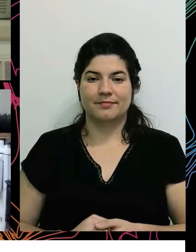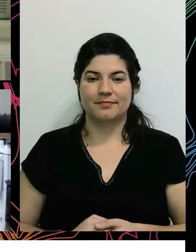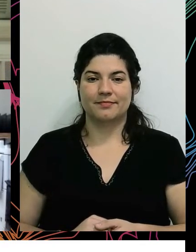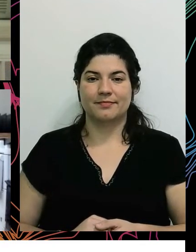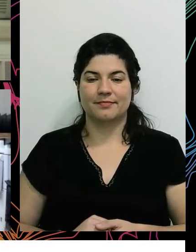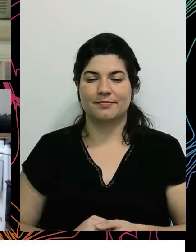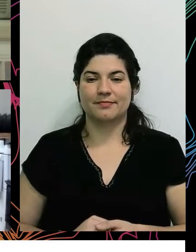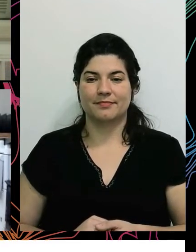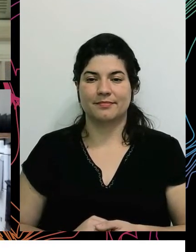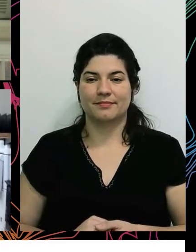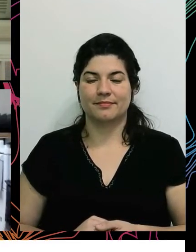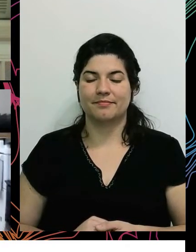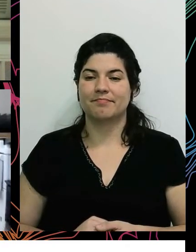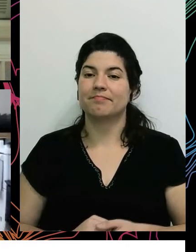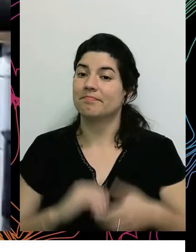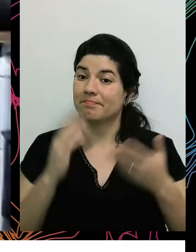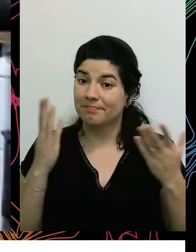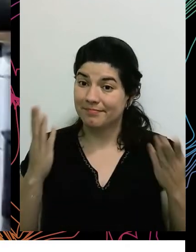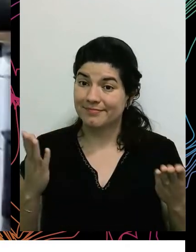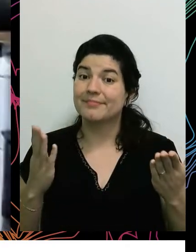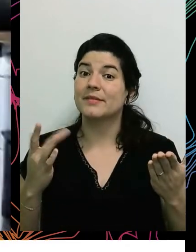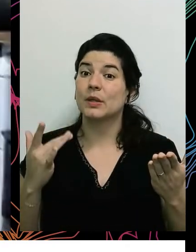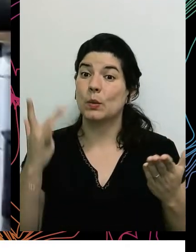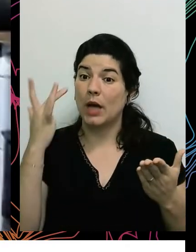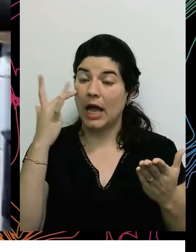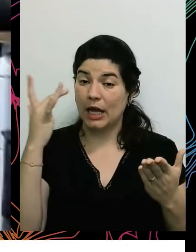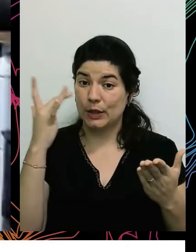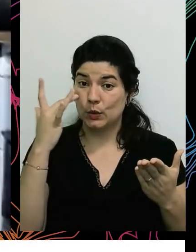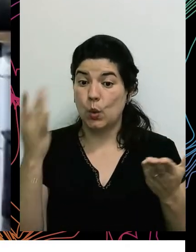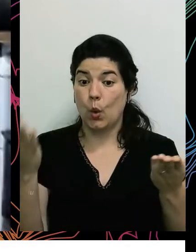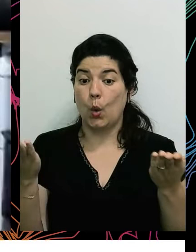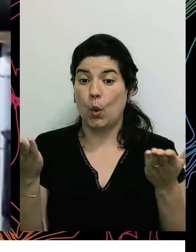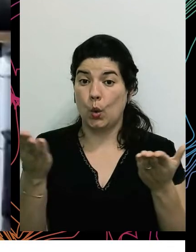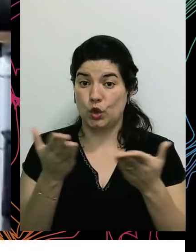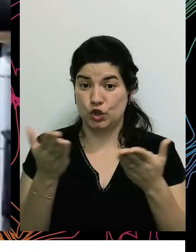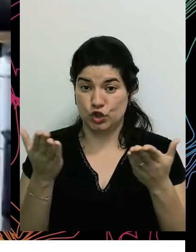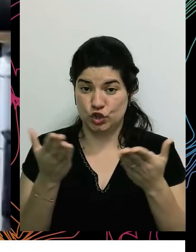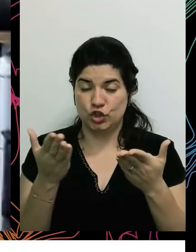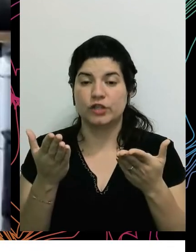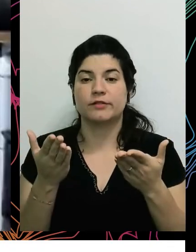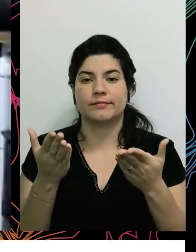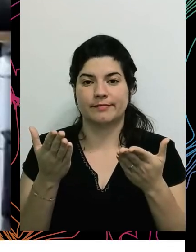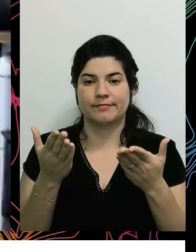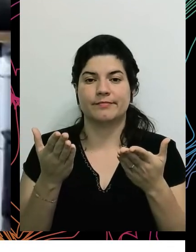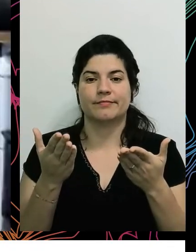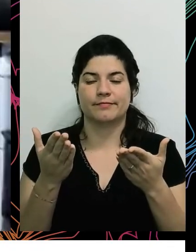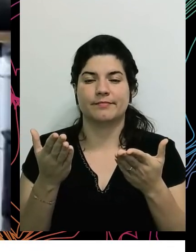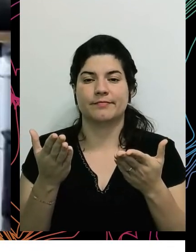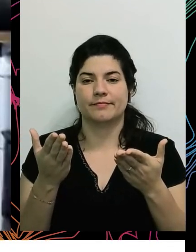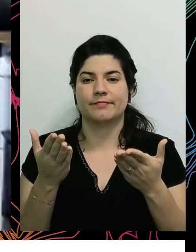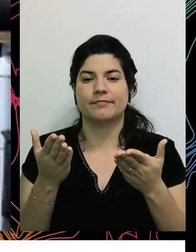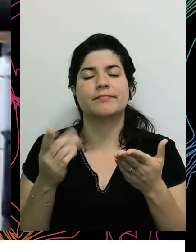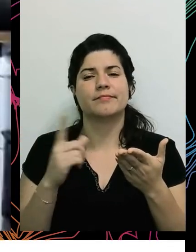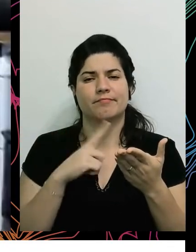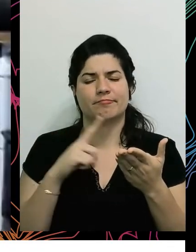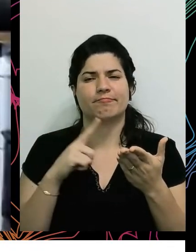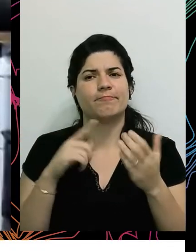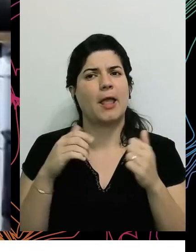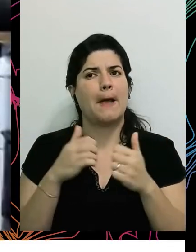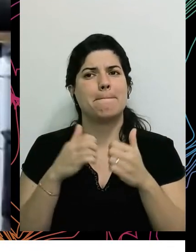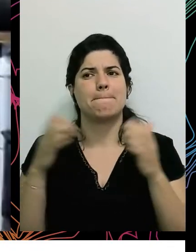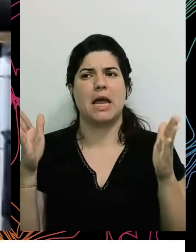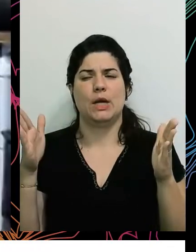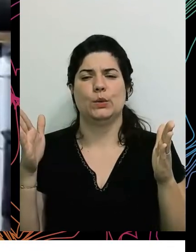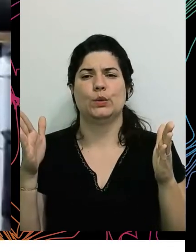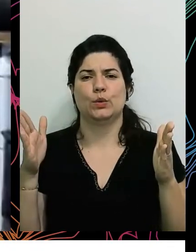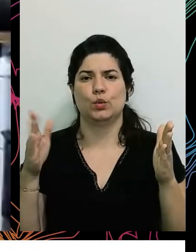Qualidade. Olha, Mariana, eu acho que o caminho hoje tá bem aberto, sabe? Eu acho que a